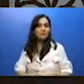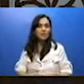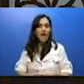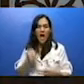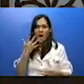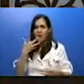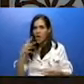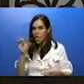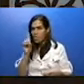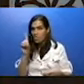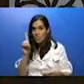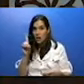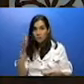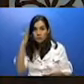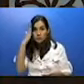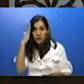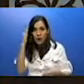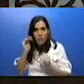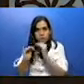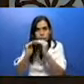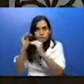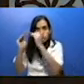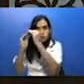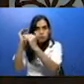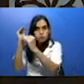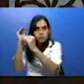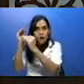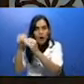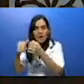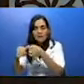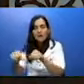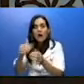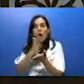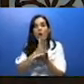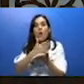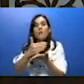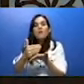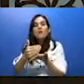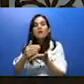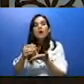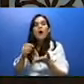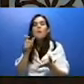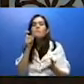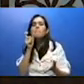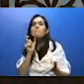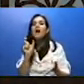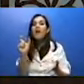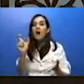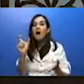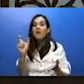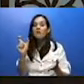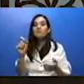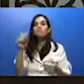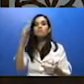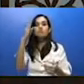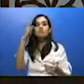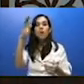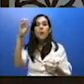não está com processo consolidado está ainda no início então eu e a palavra bota